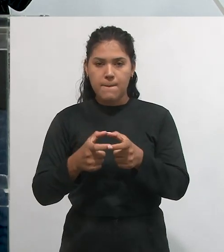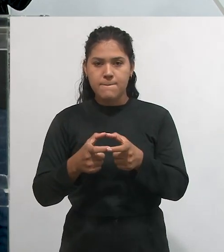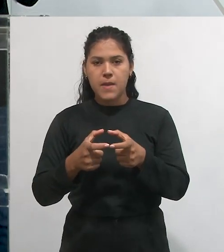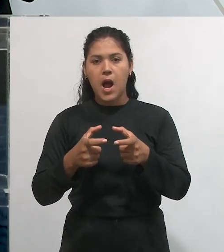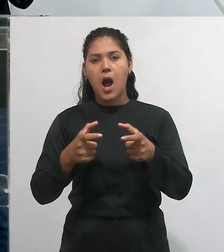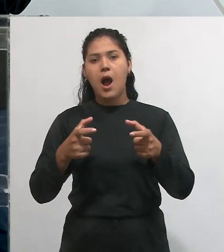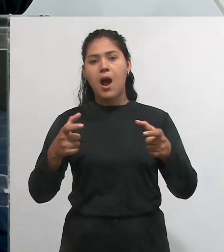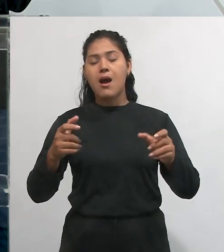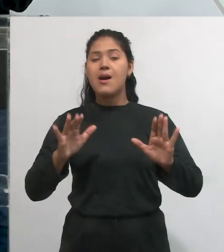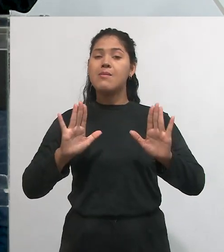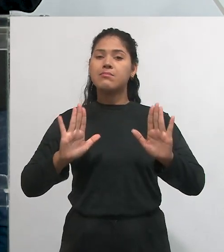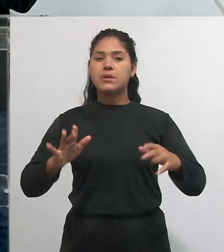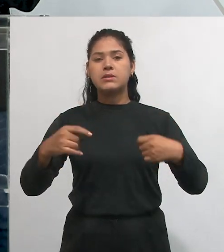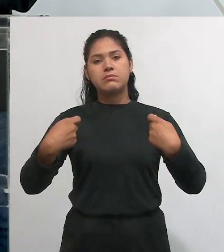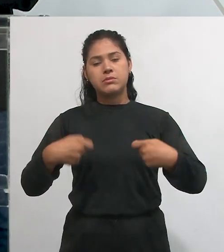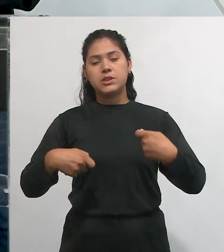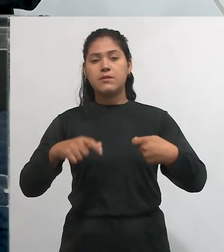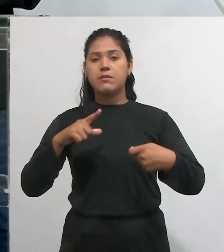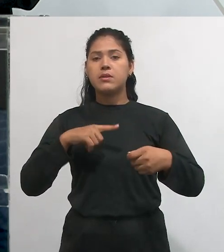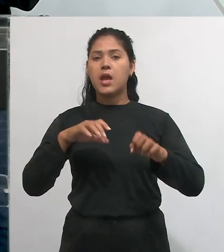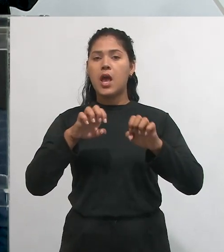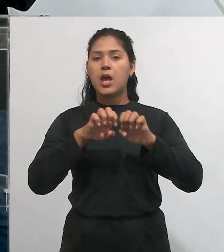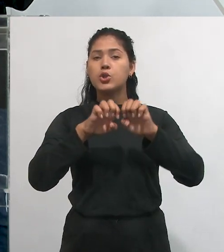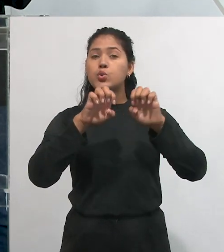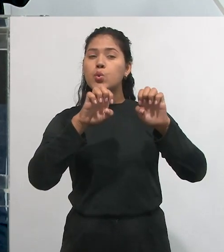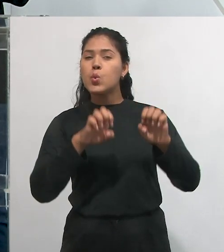ações, uma estrutura que permitisse